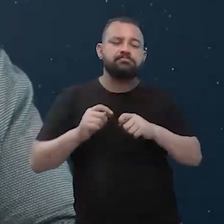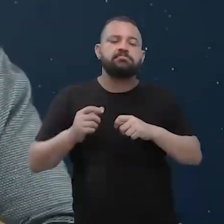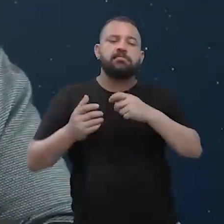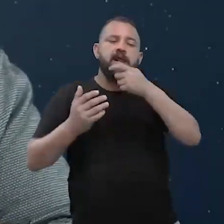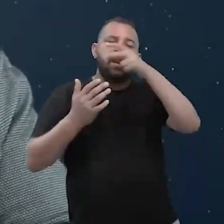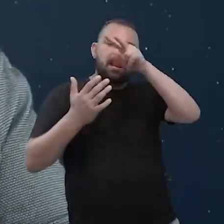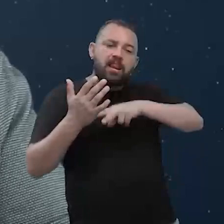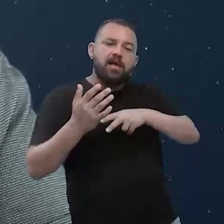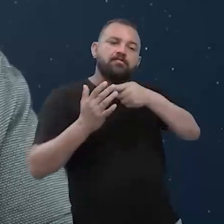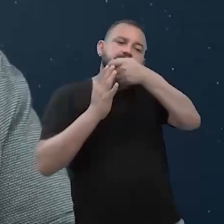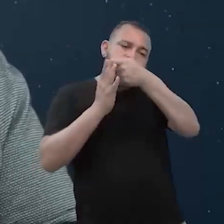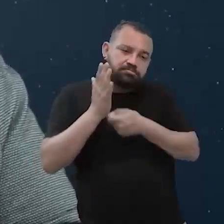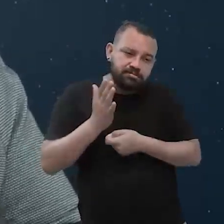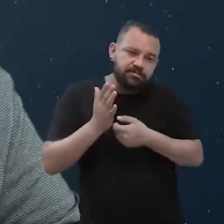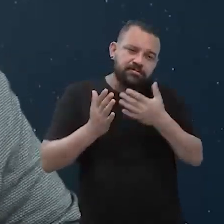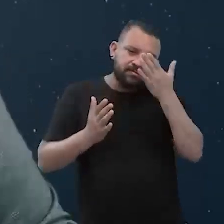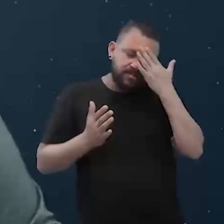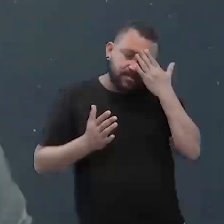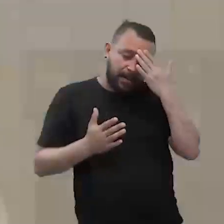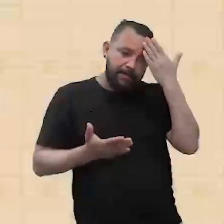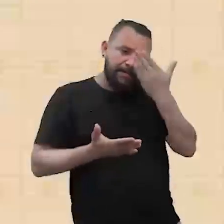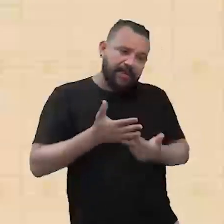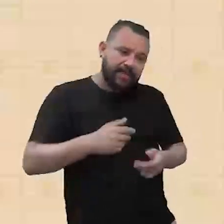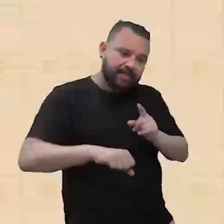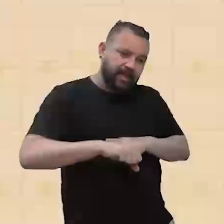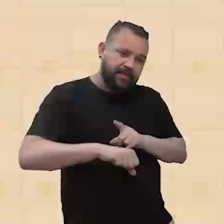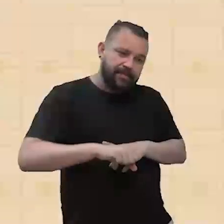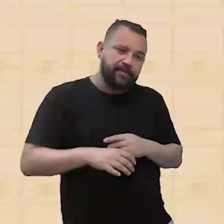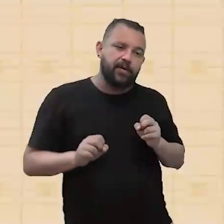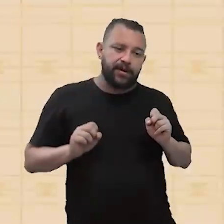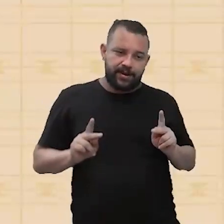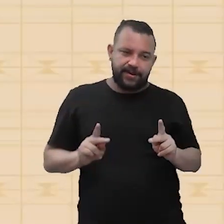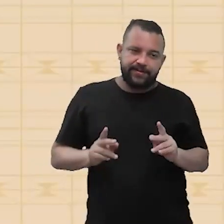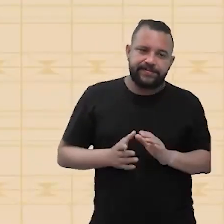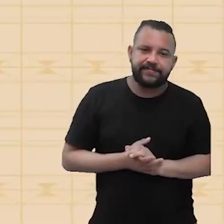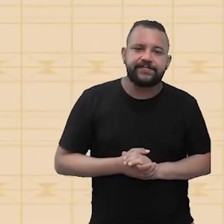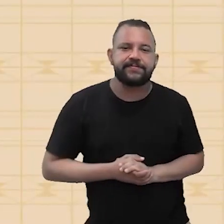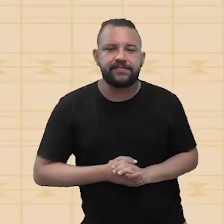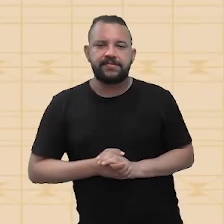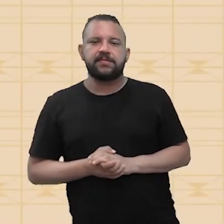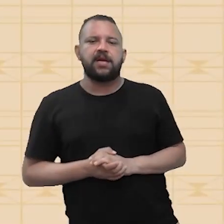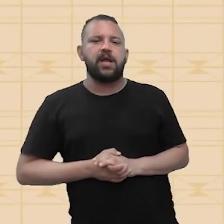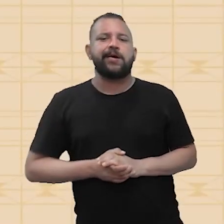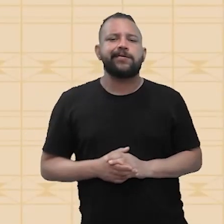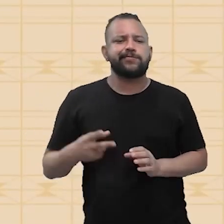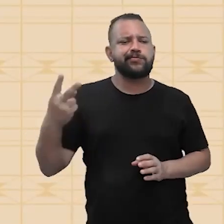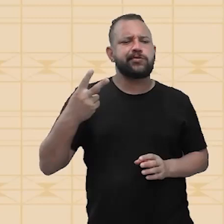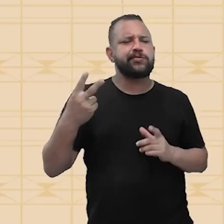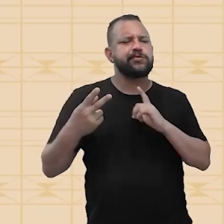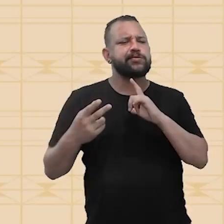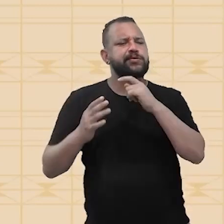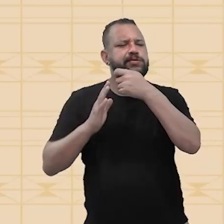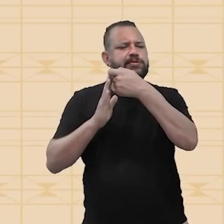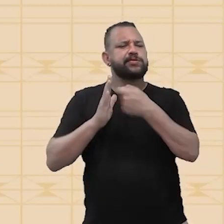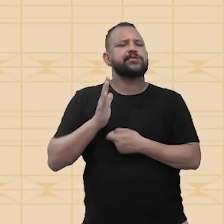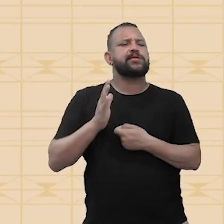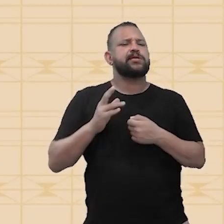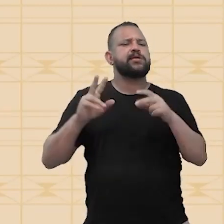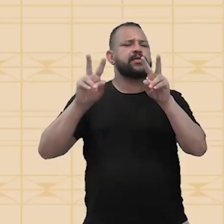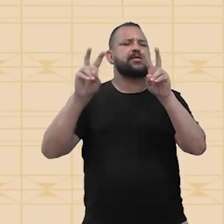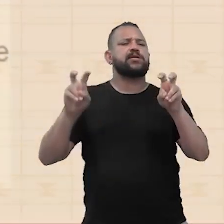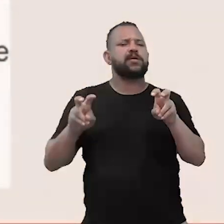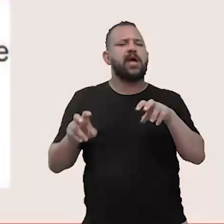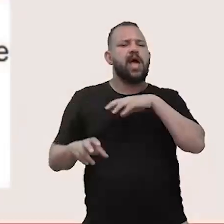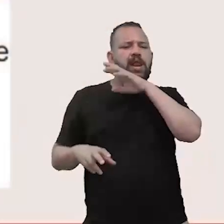Ok? Que aí você não vai perder tempo. Dá uma olhada no que ele diz lá. Os dois textos abordam a temática de animais de